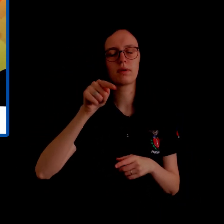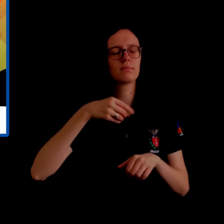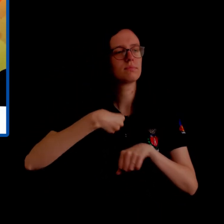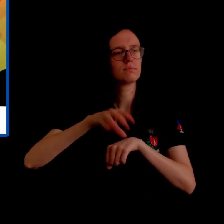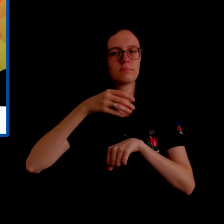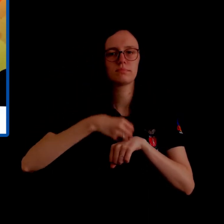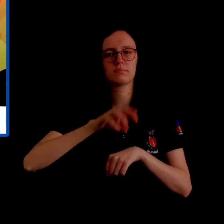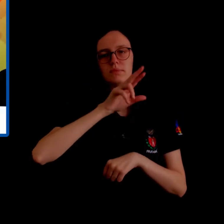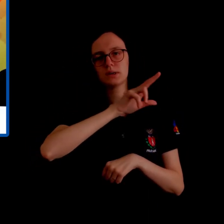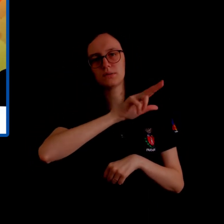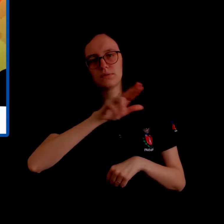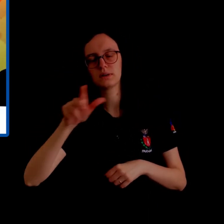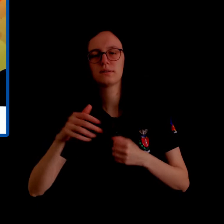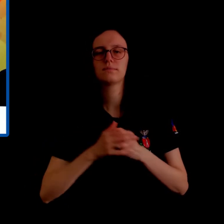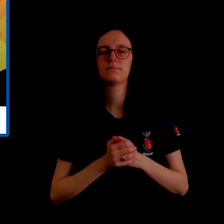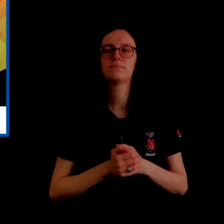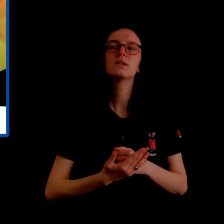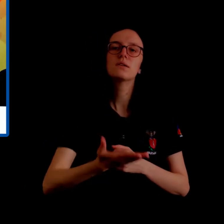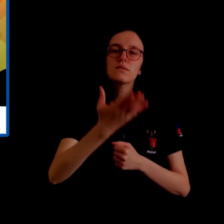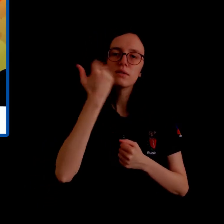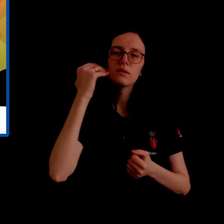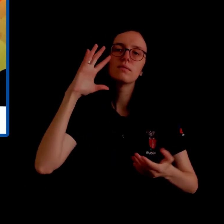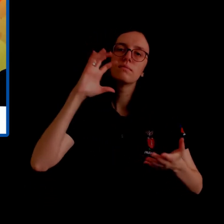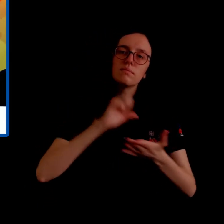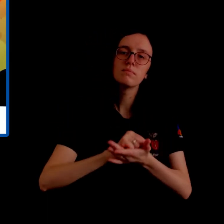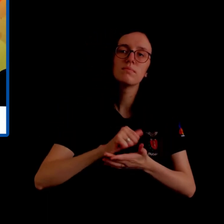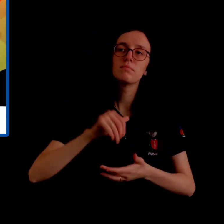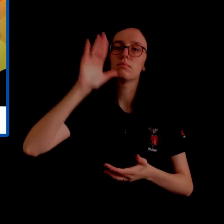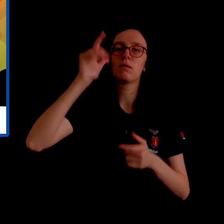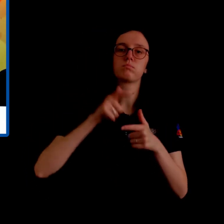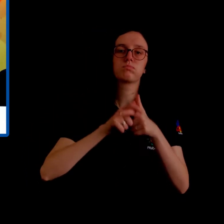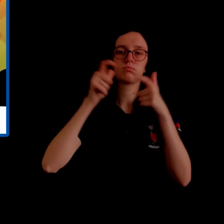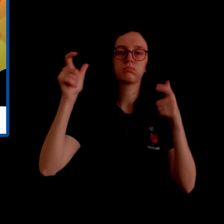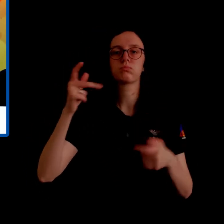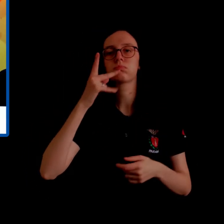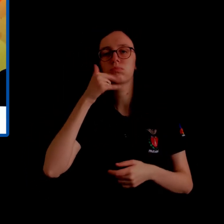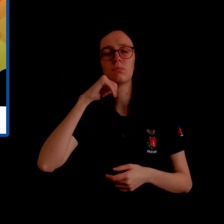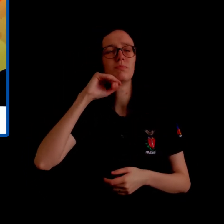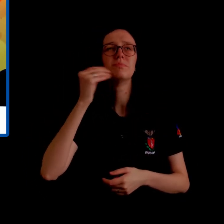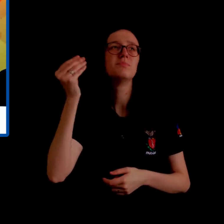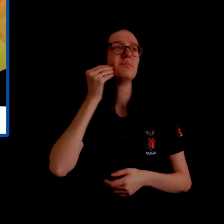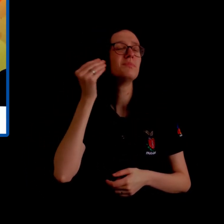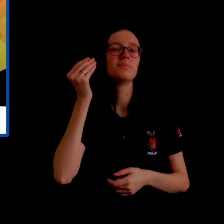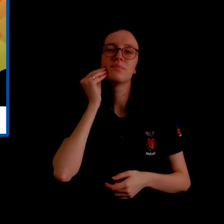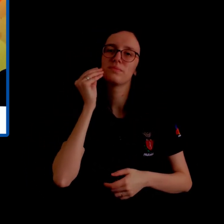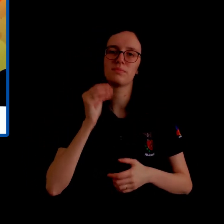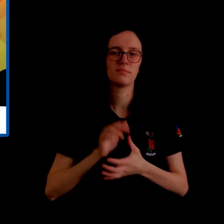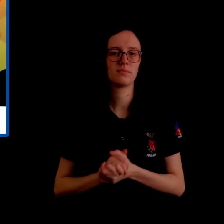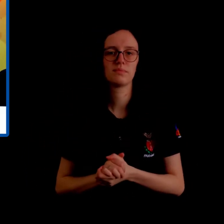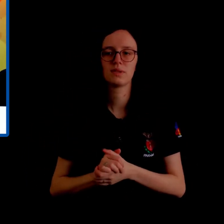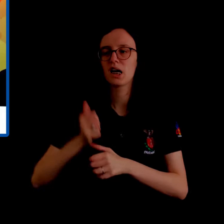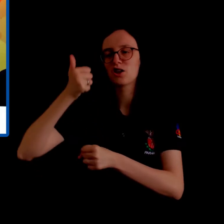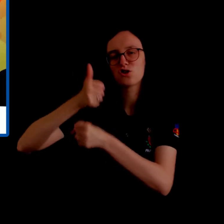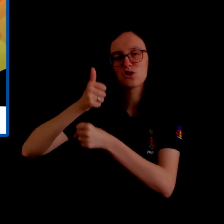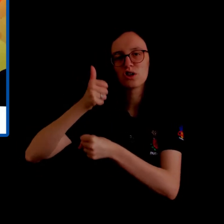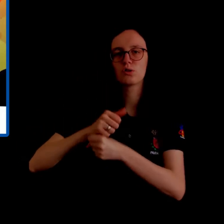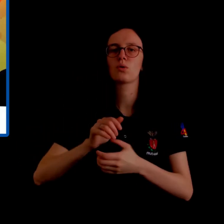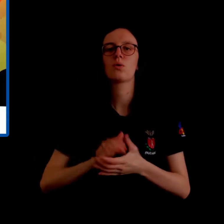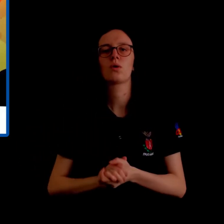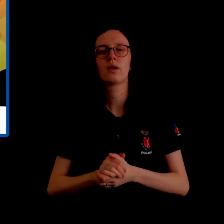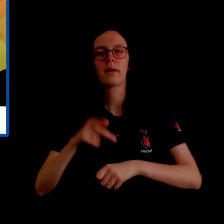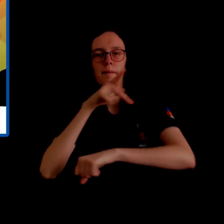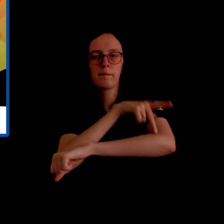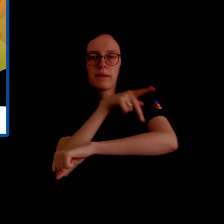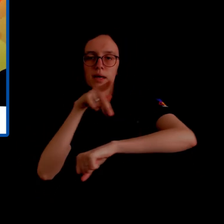orientações. Vamos cadastrar o maior número de pais possível. Os diretores,